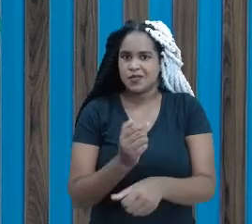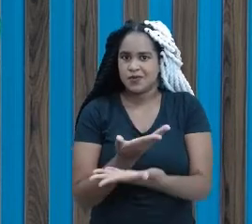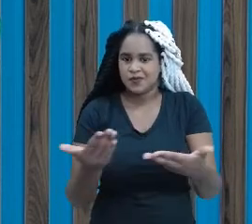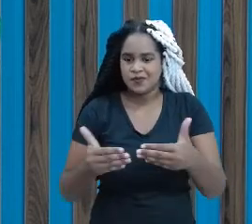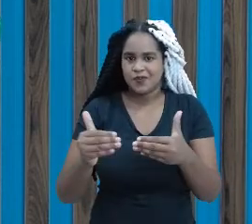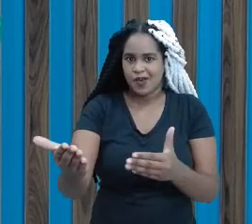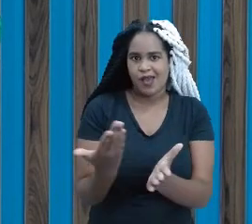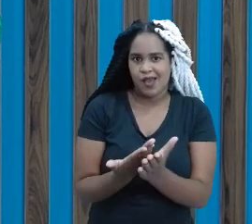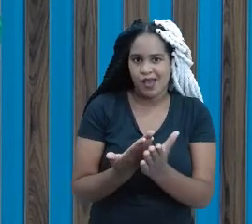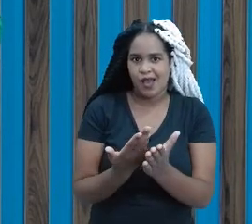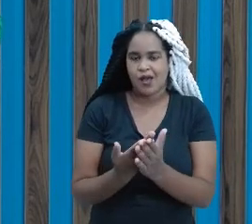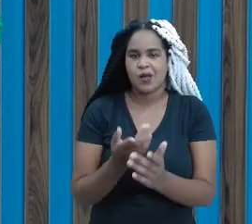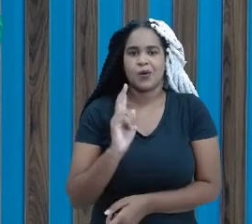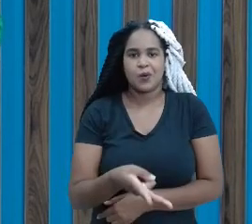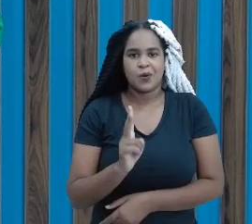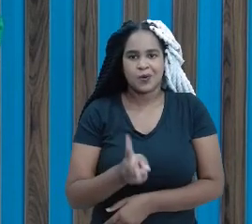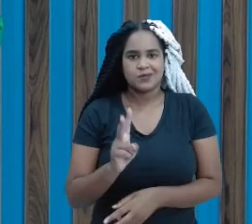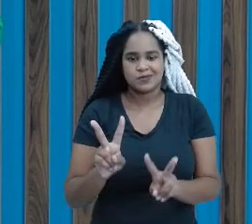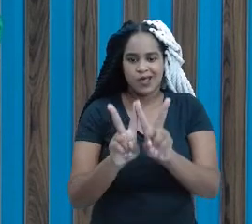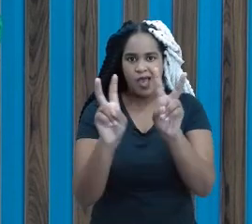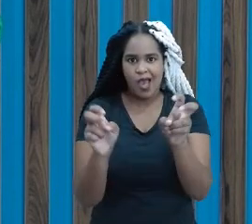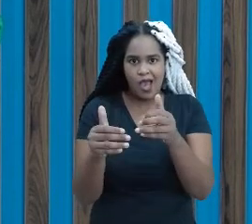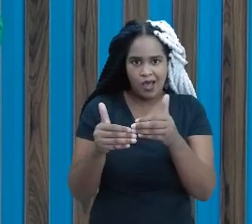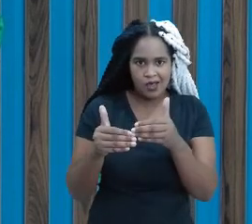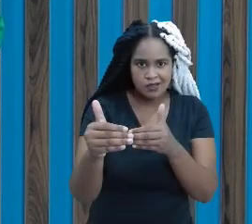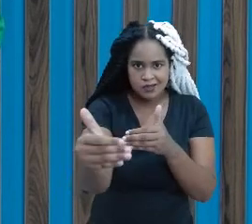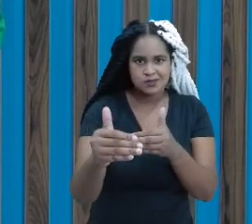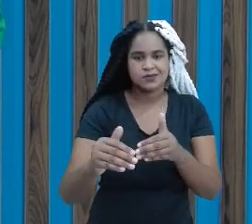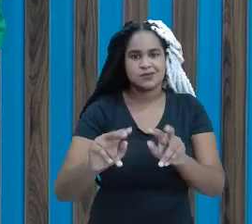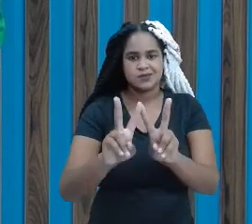na próxima aula para a gente continuar aí esse assunto de